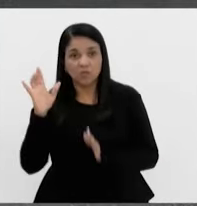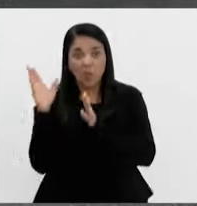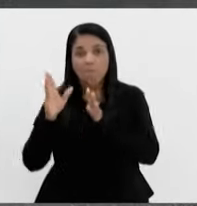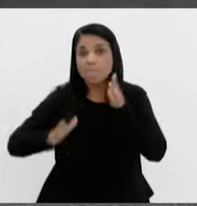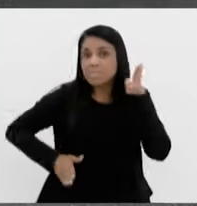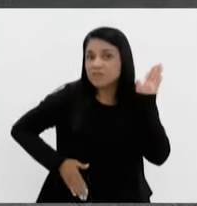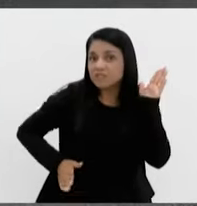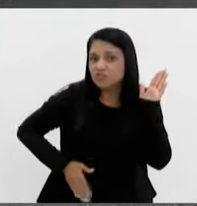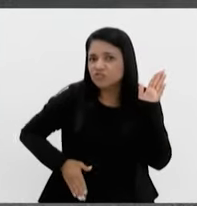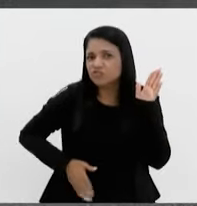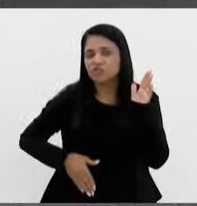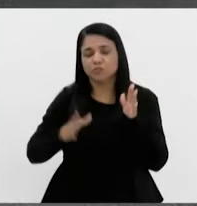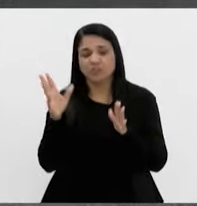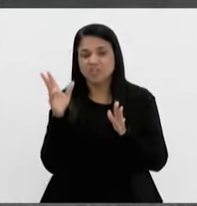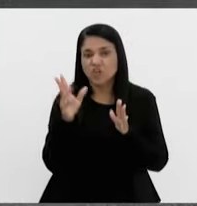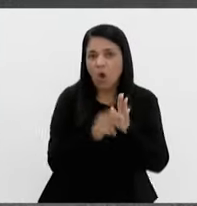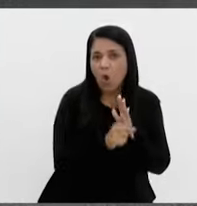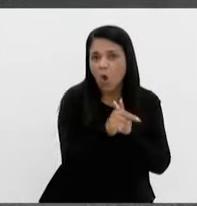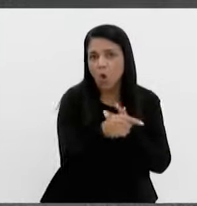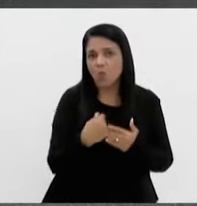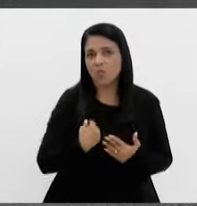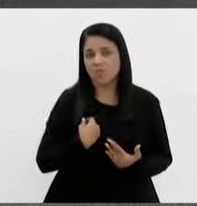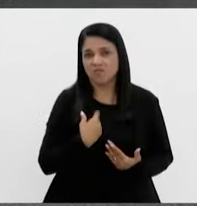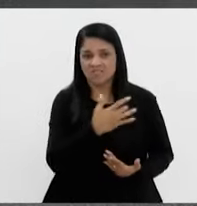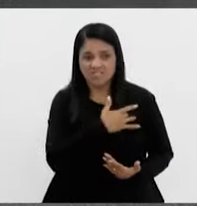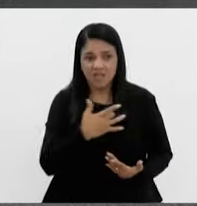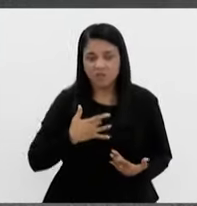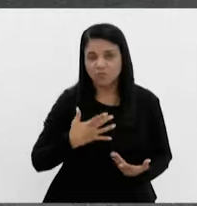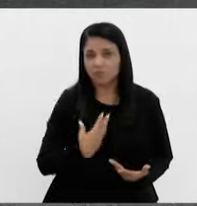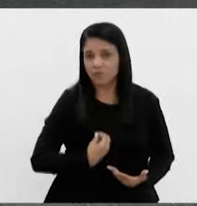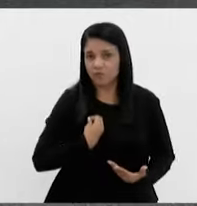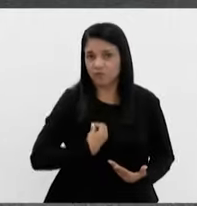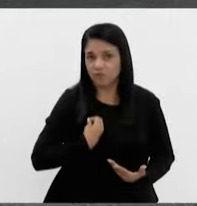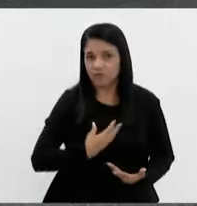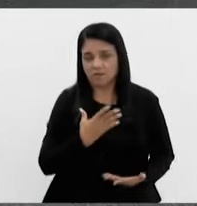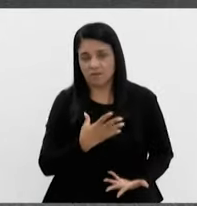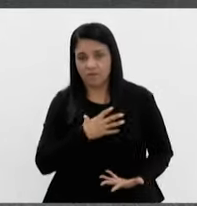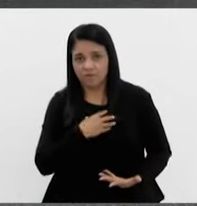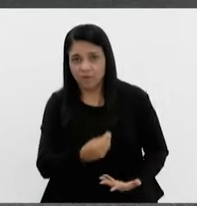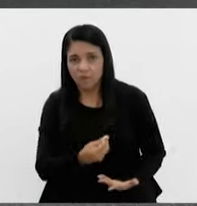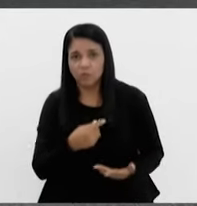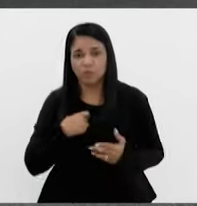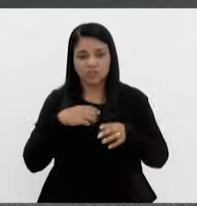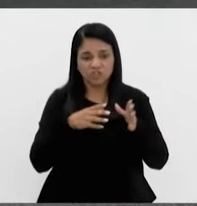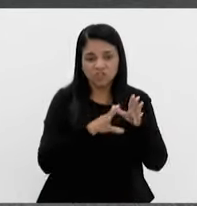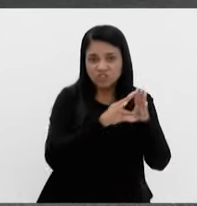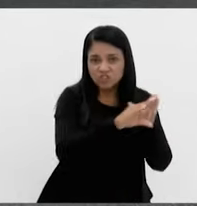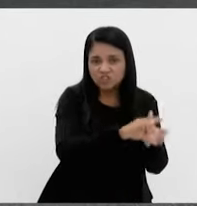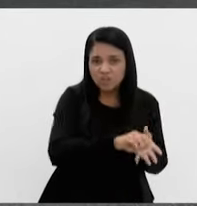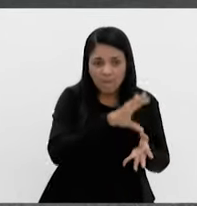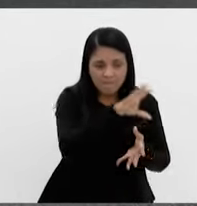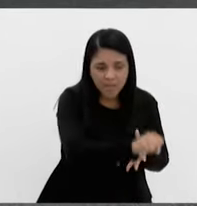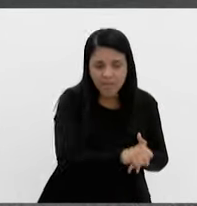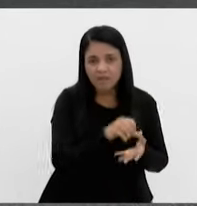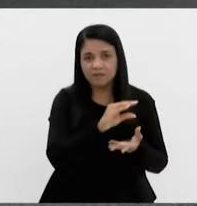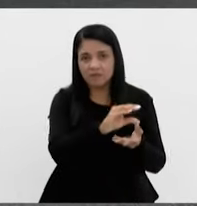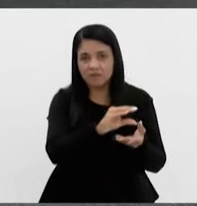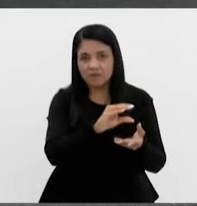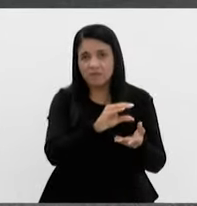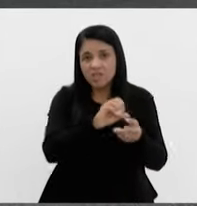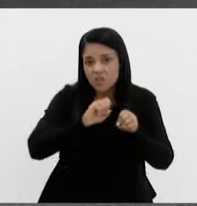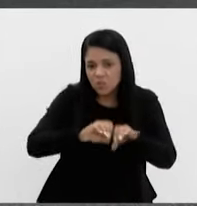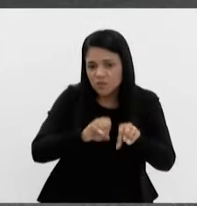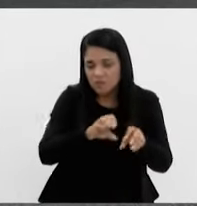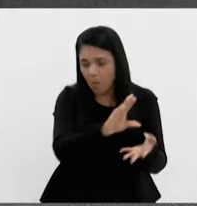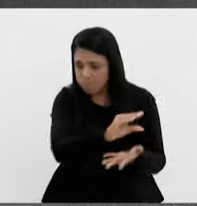um atendimento de Excelência em qualquer unidade pública de saúde que tira da educação e aí quando a gente vem pra